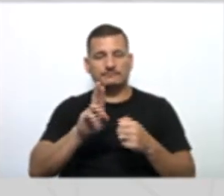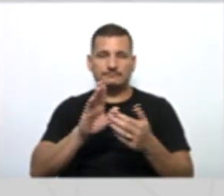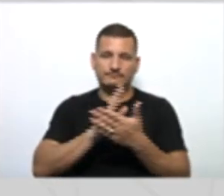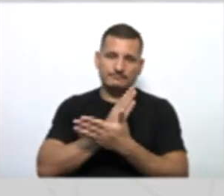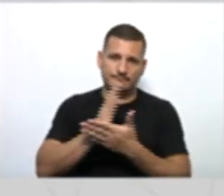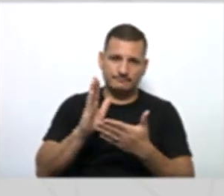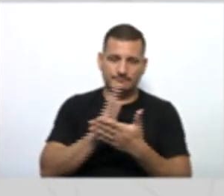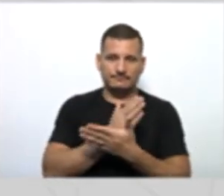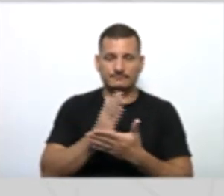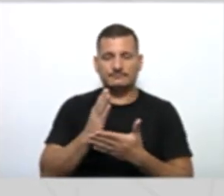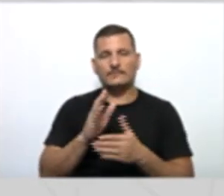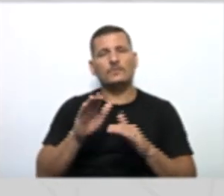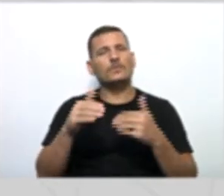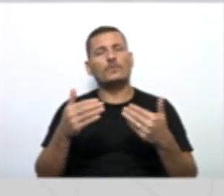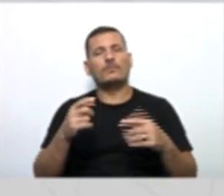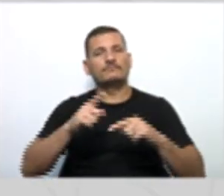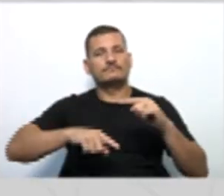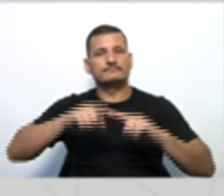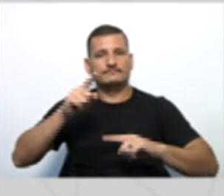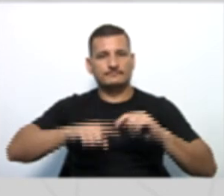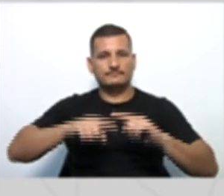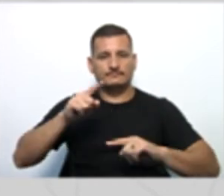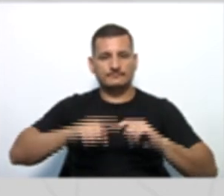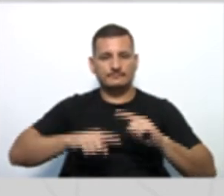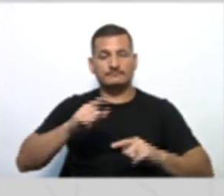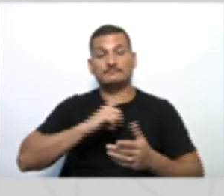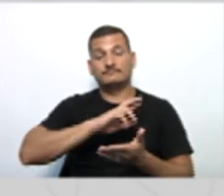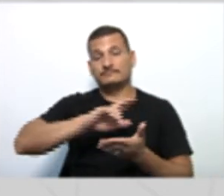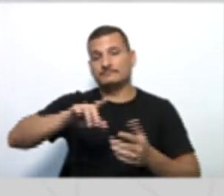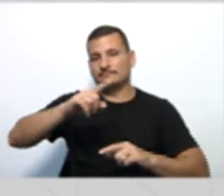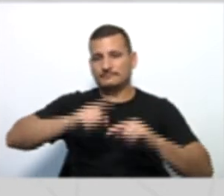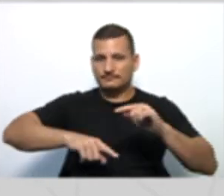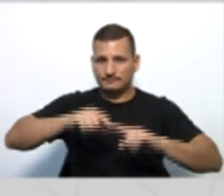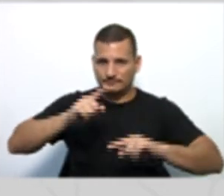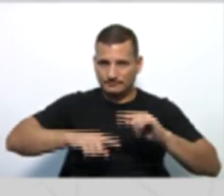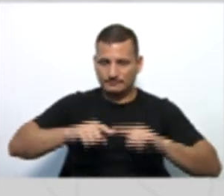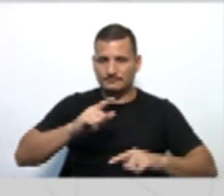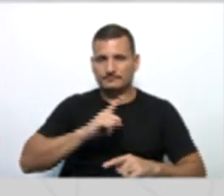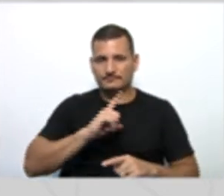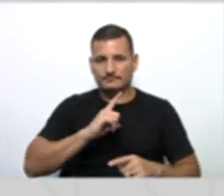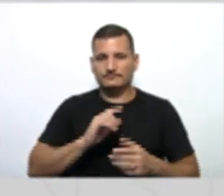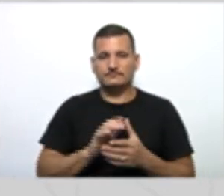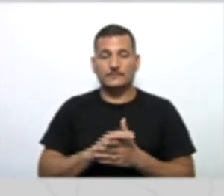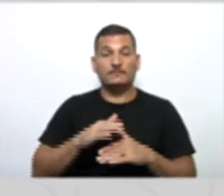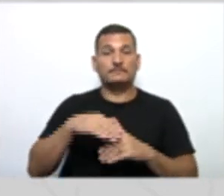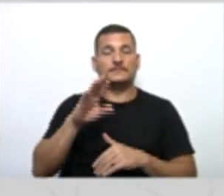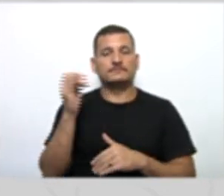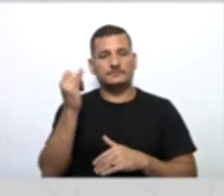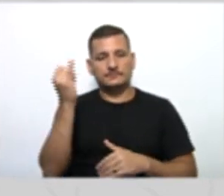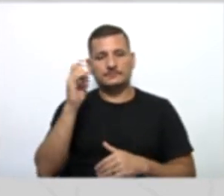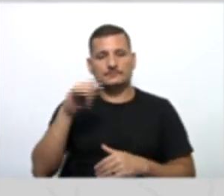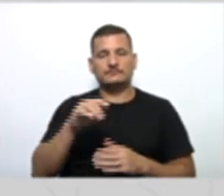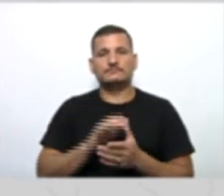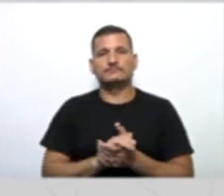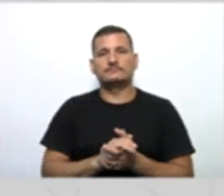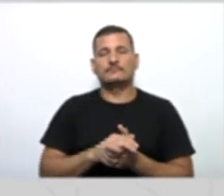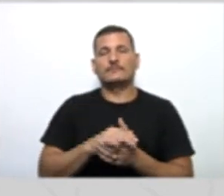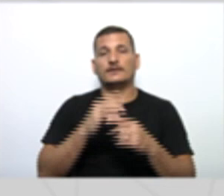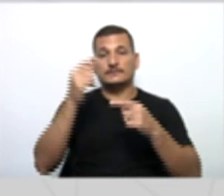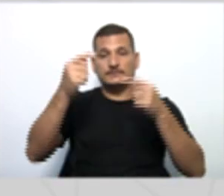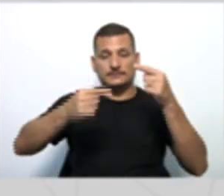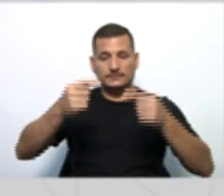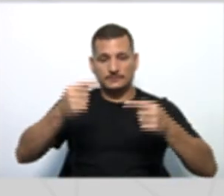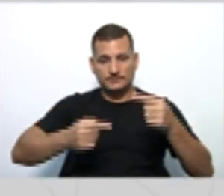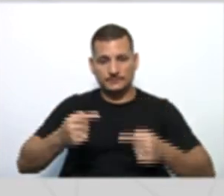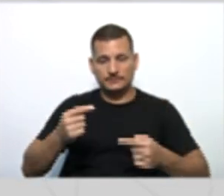instrumentos que nós utilizamos, professor Cássio? Nós temos vários instrumentos, né, professora Anabela? Entre os mais importantes estão o questionário,